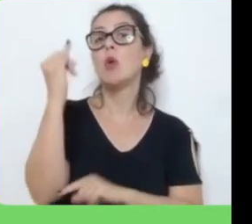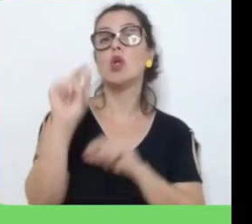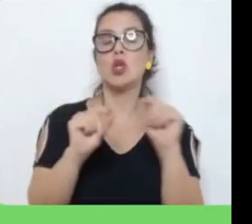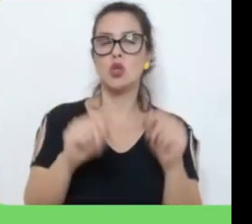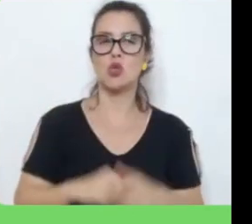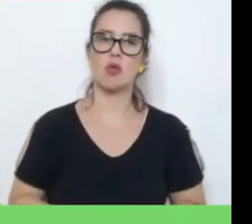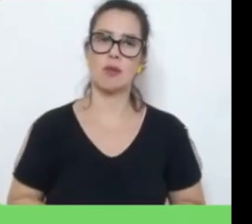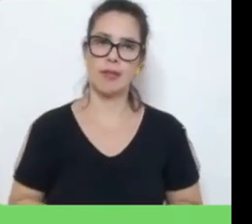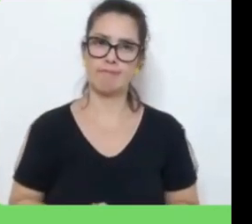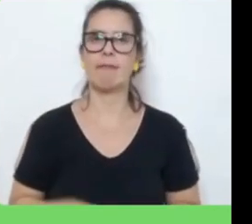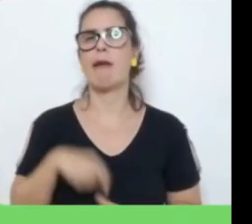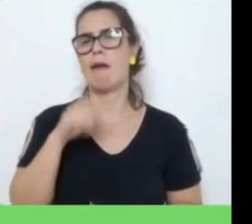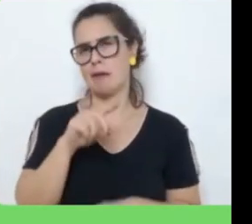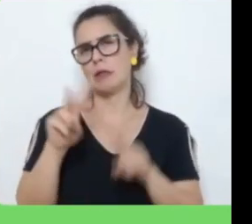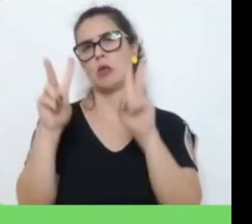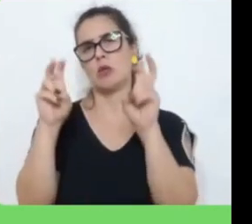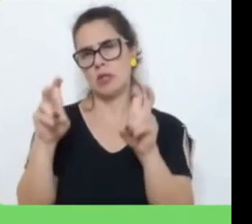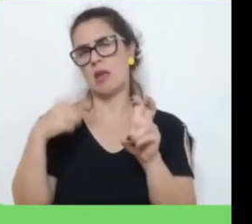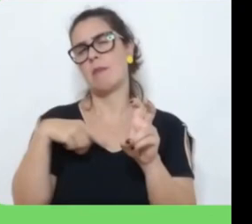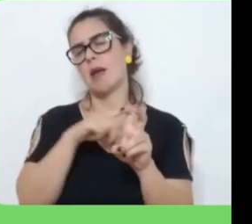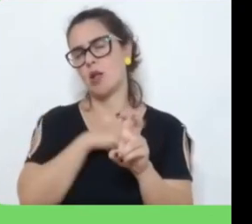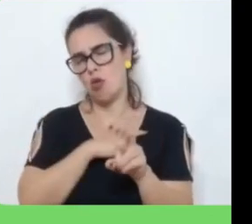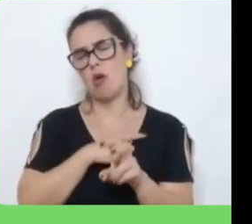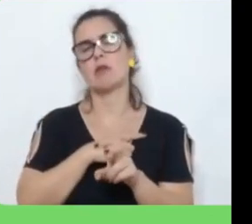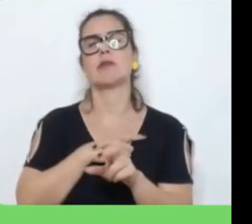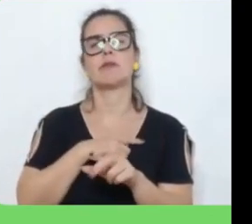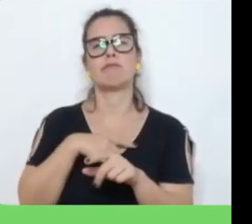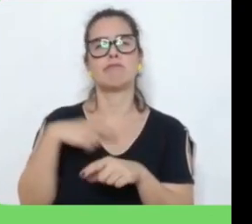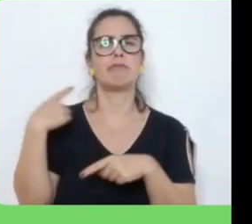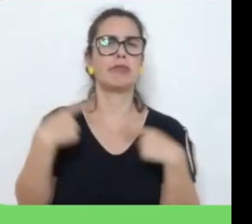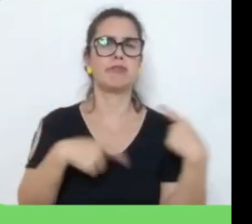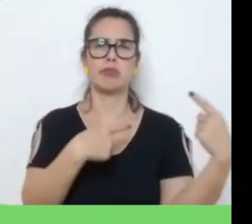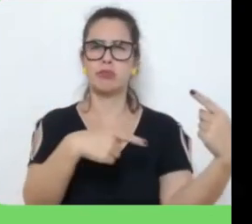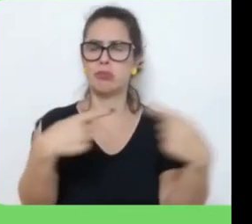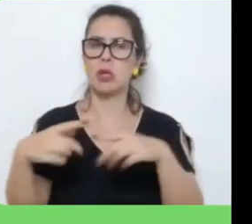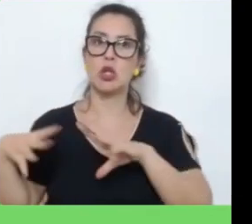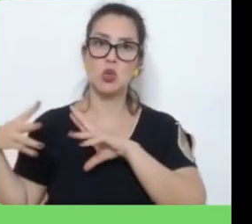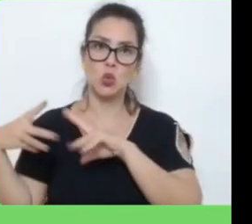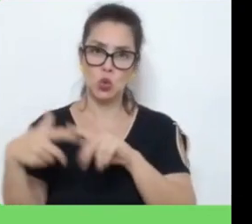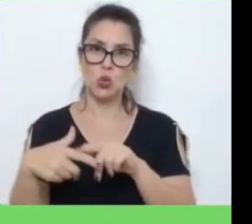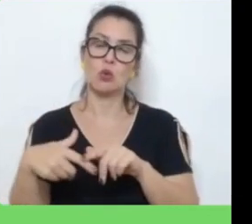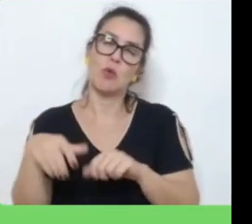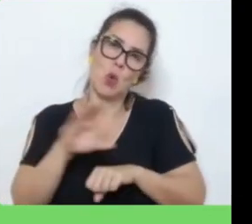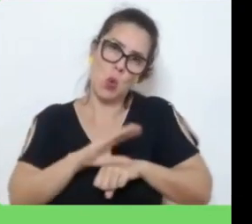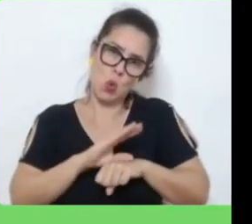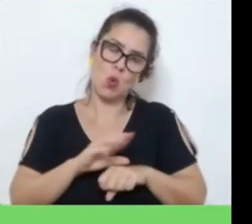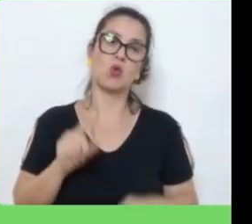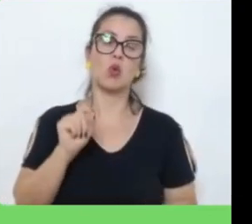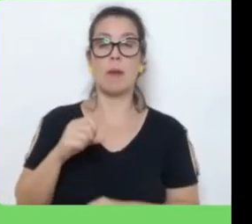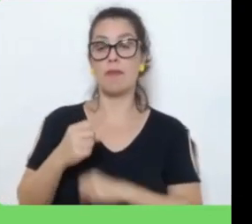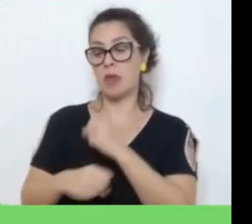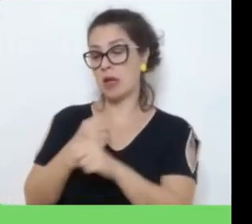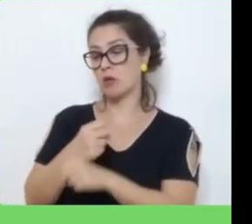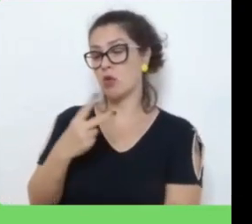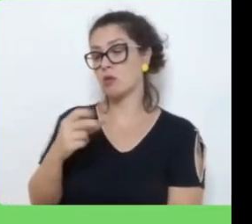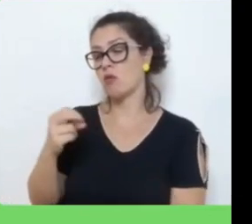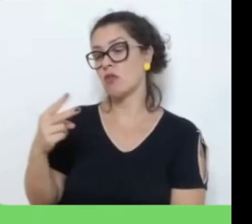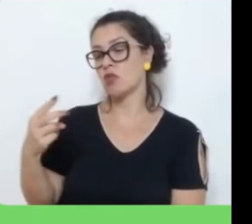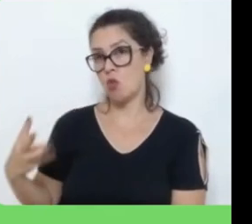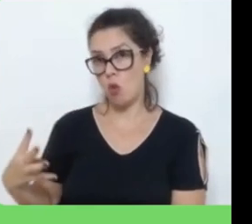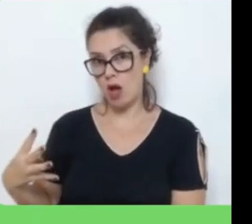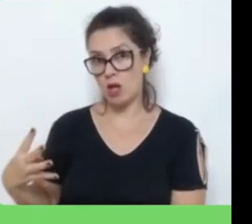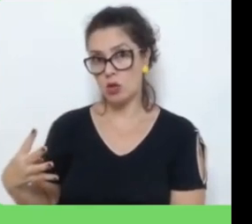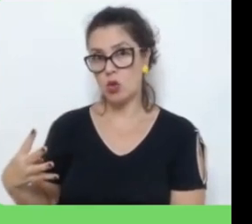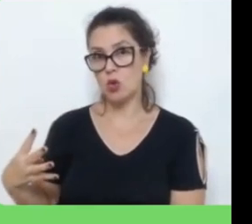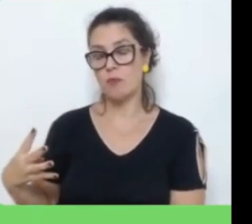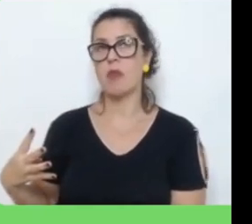isso é um assunto que a gente vai falar Provavelmente em todos os as aulas do nosso curso eh em 2024 a gente teve a gente na